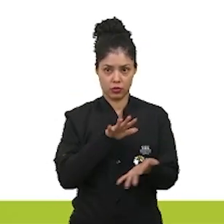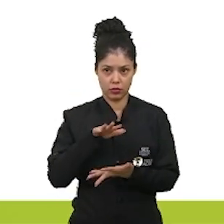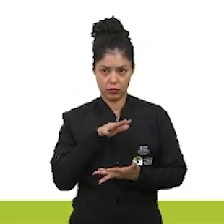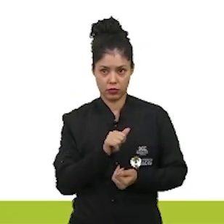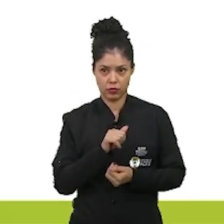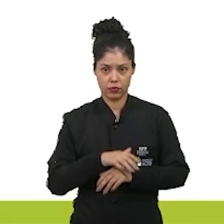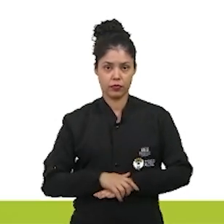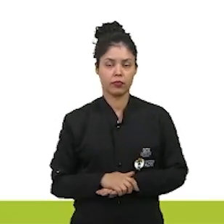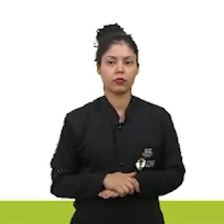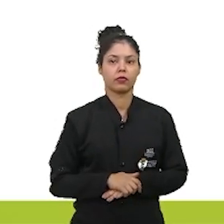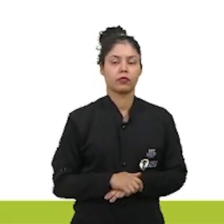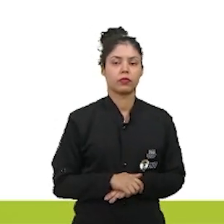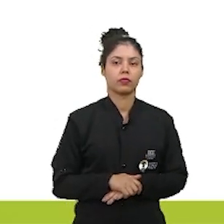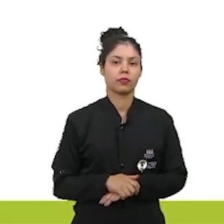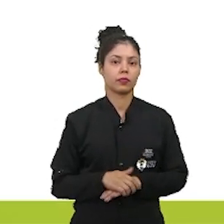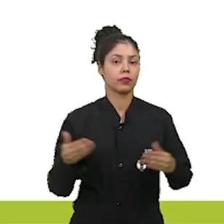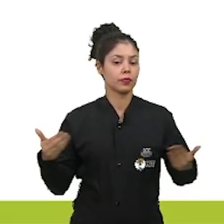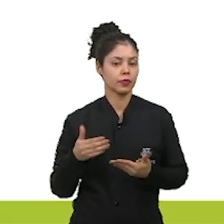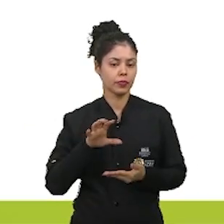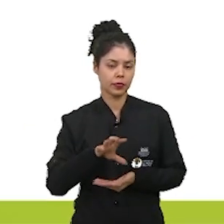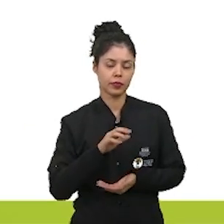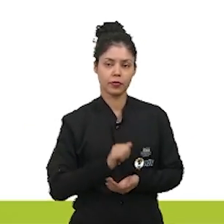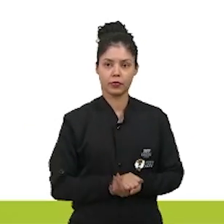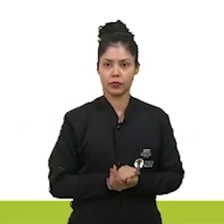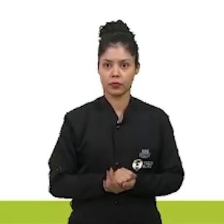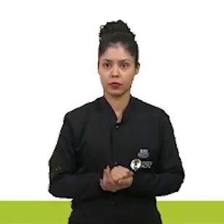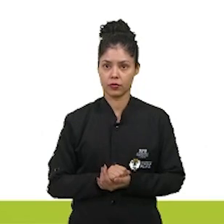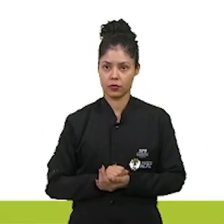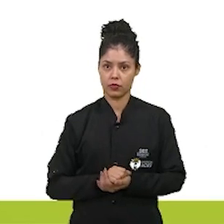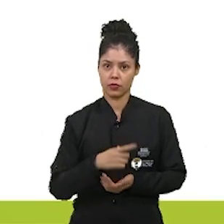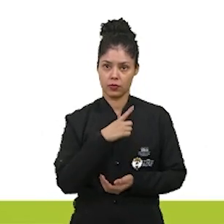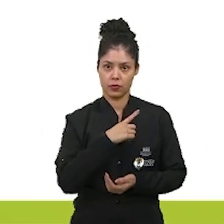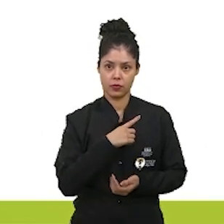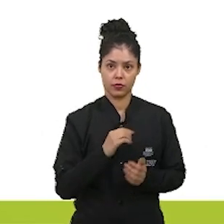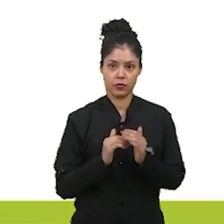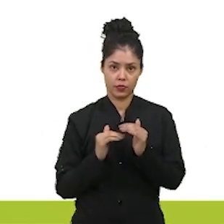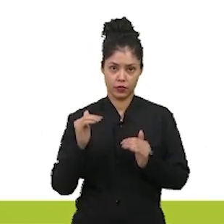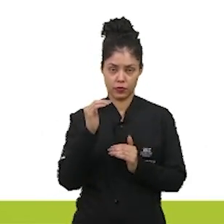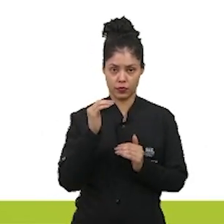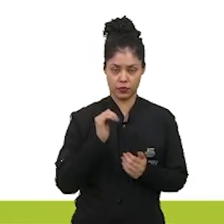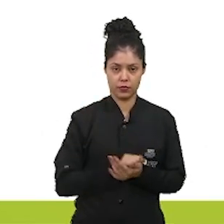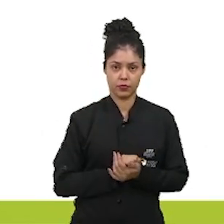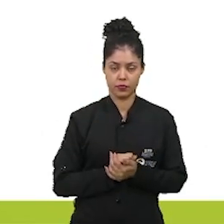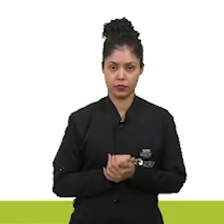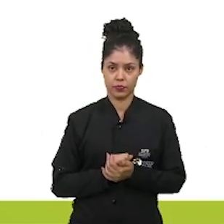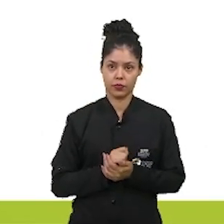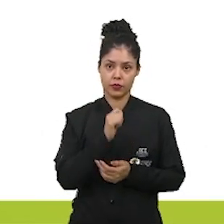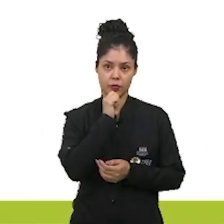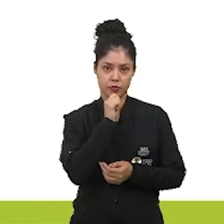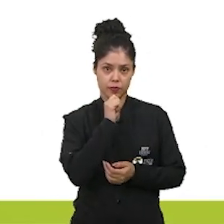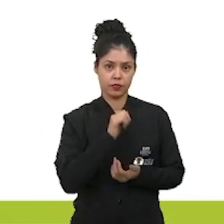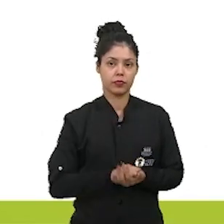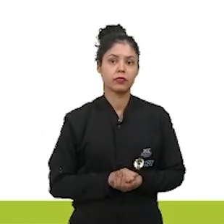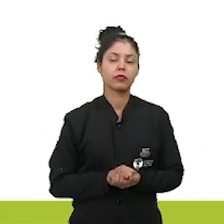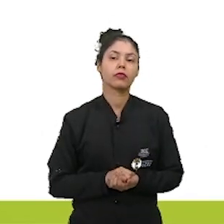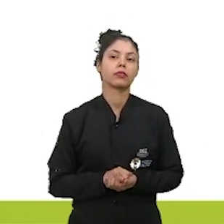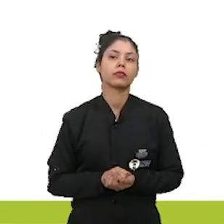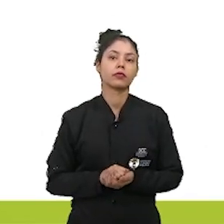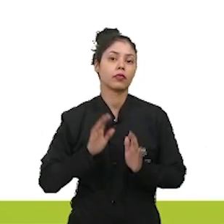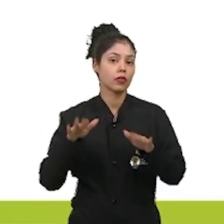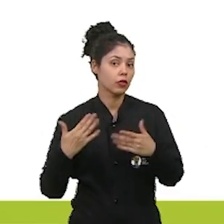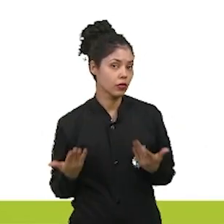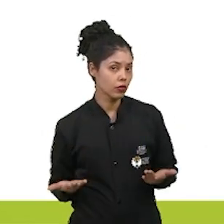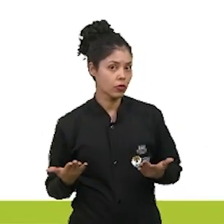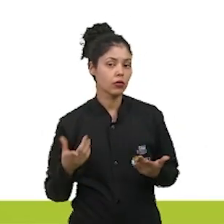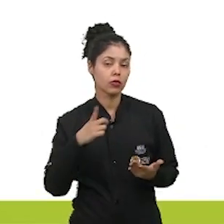Terra. Agora sim, agentes externos modeladores do relevo. Tá? Quais são os